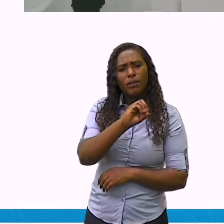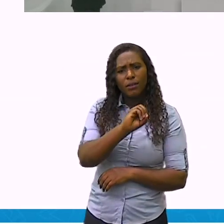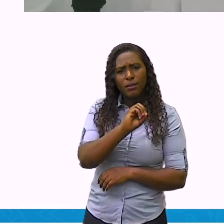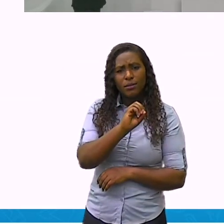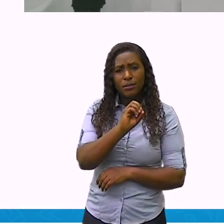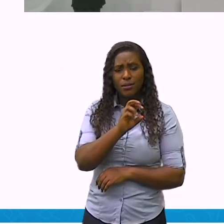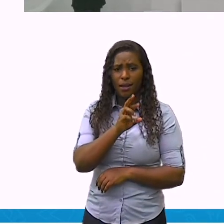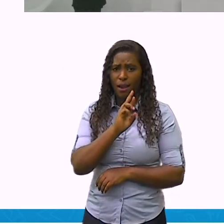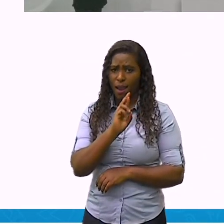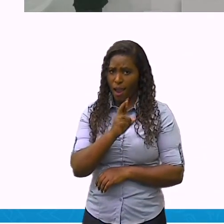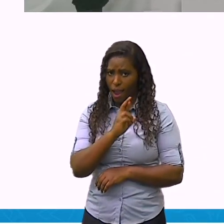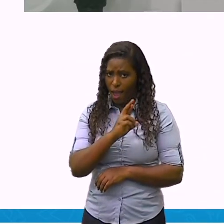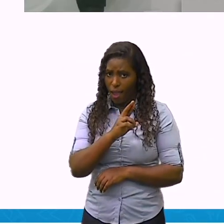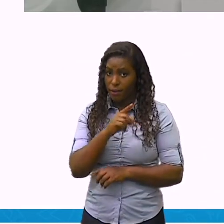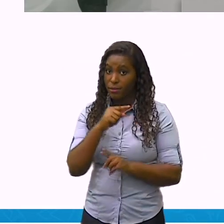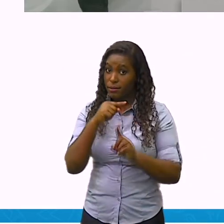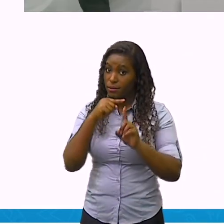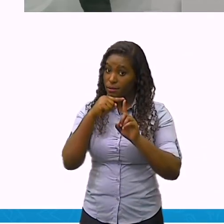R$ 20.